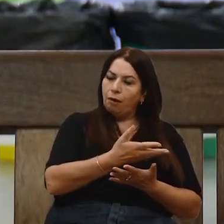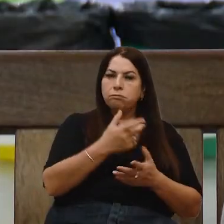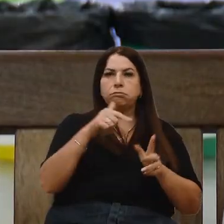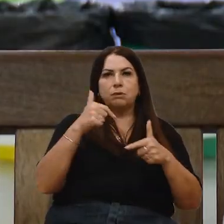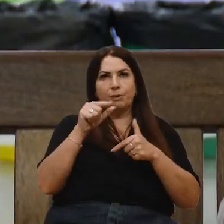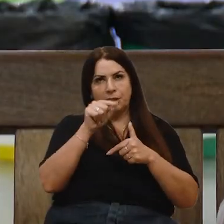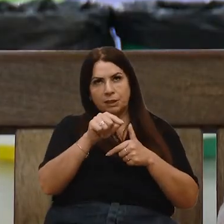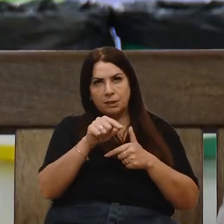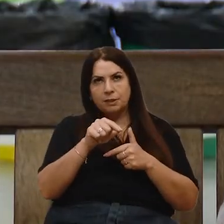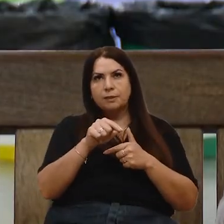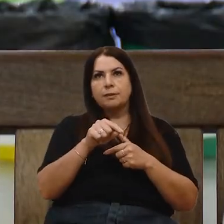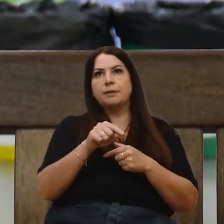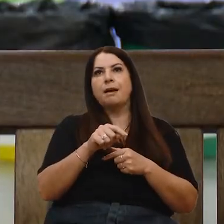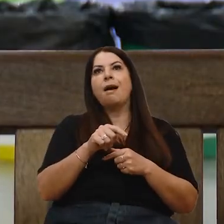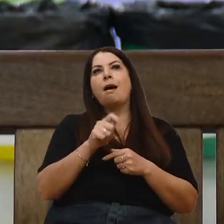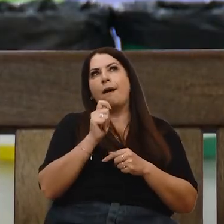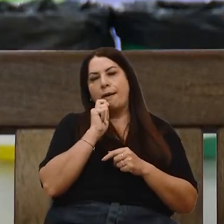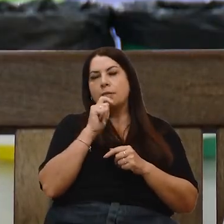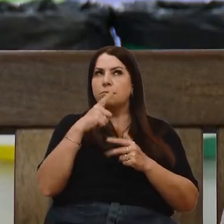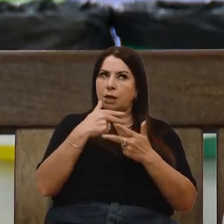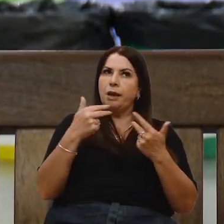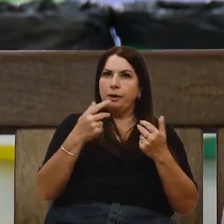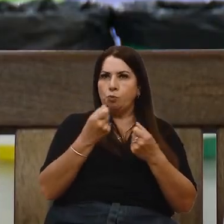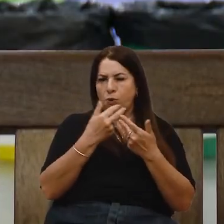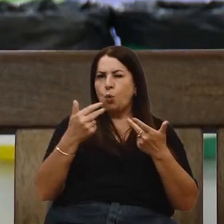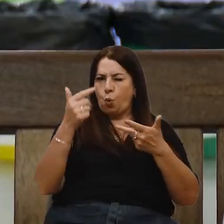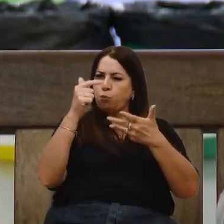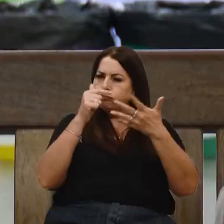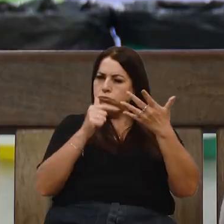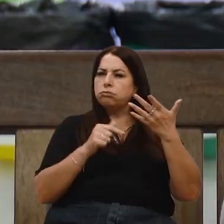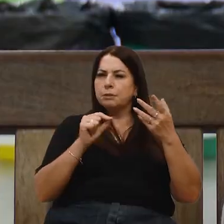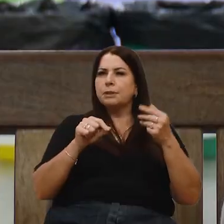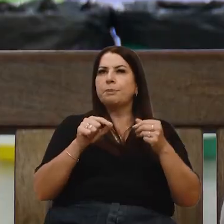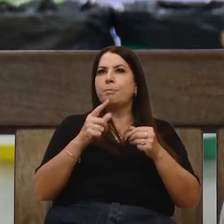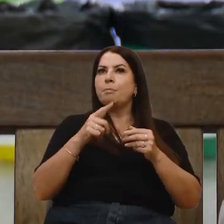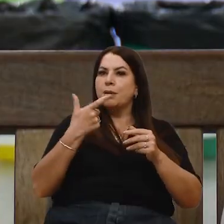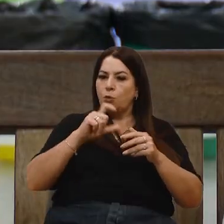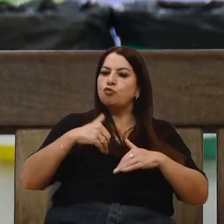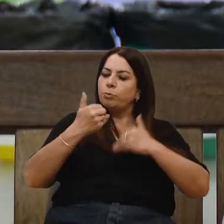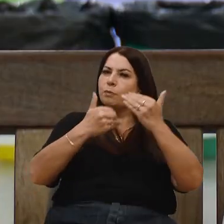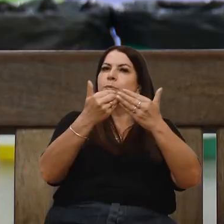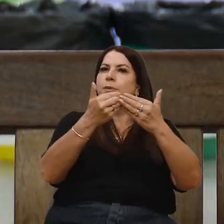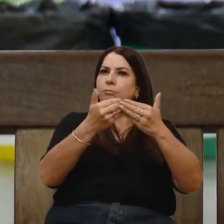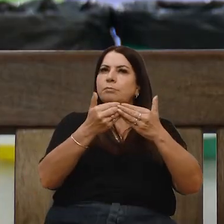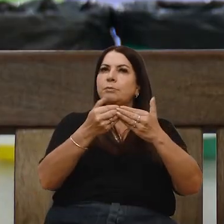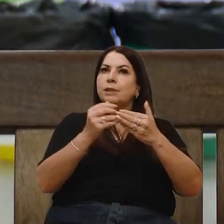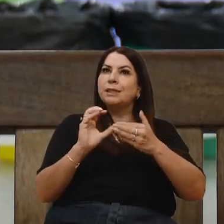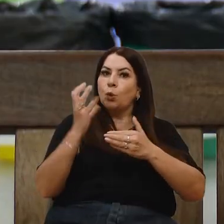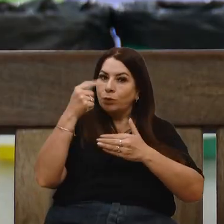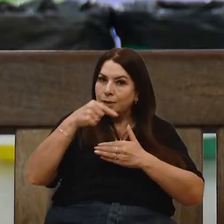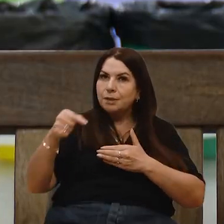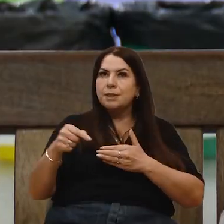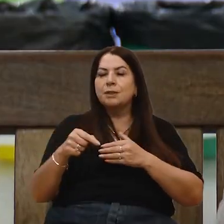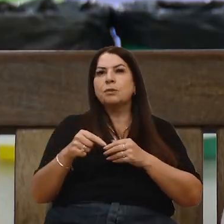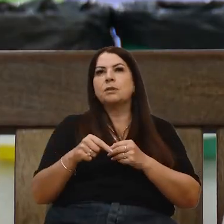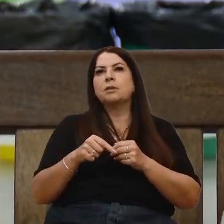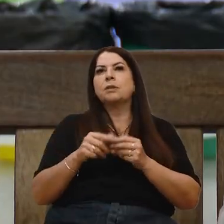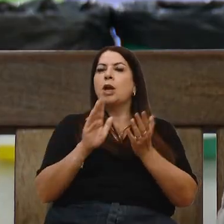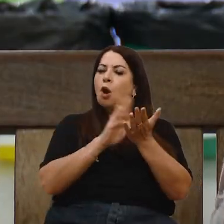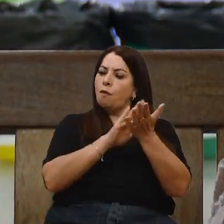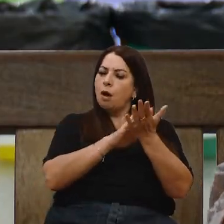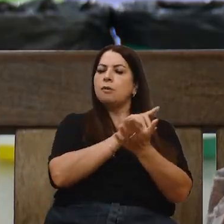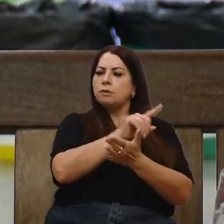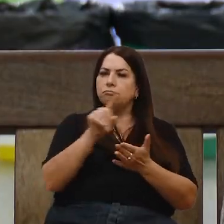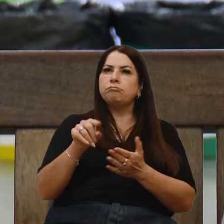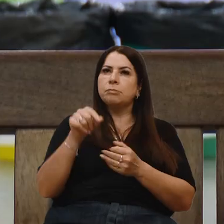e a gente tem que trabalhar nesse sentido. Ainda que nós já tenhamos bastante coisas, mas acho que é uma evolução, é um desenvolvimento que está acontecendo e que é